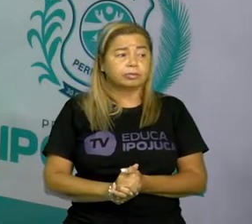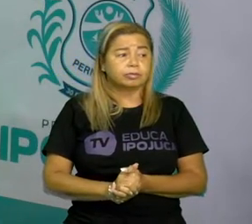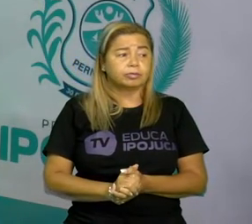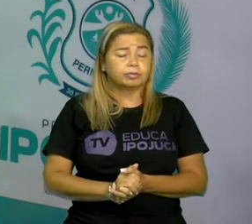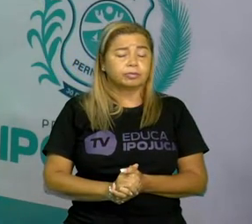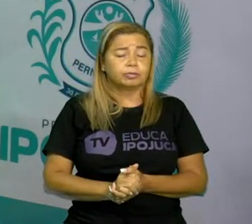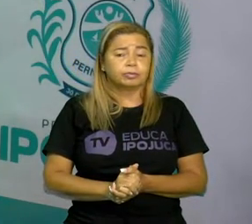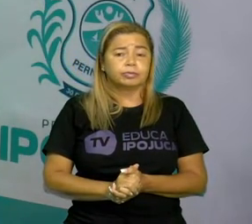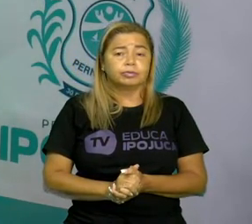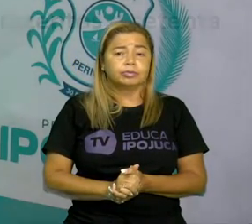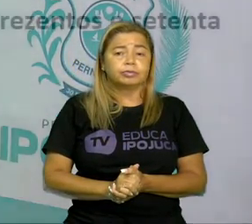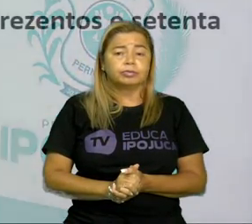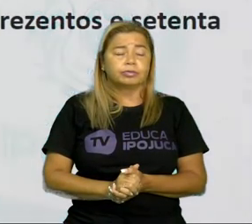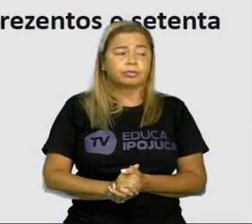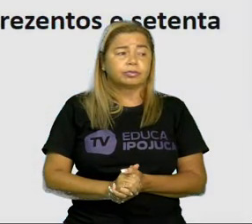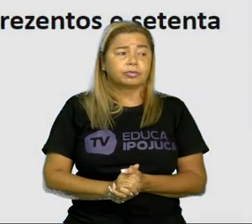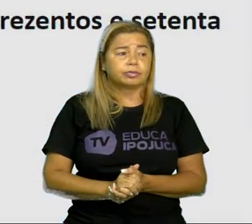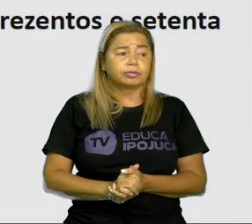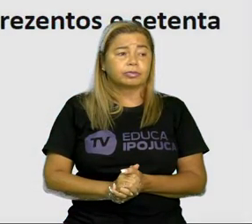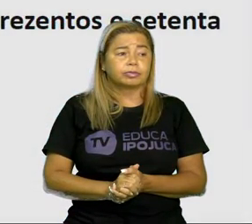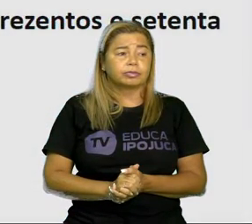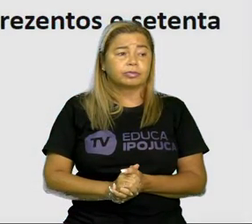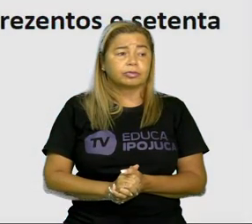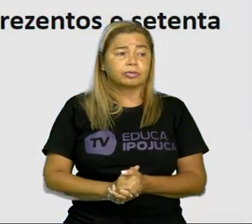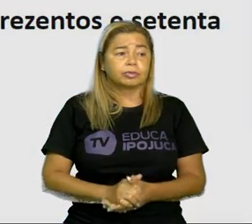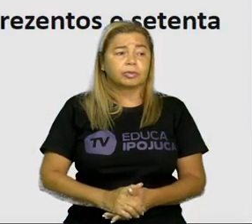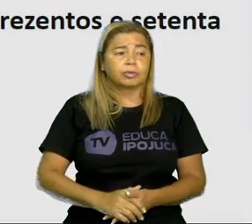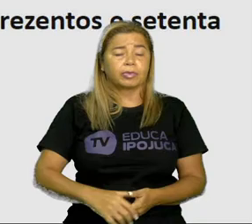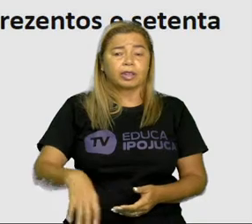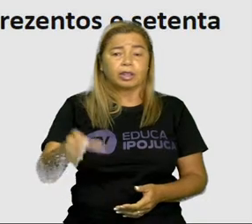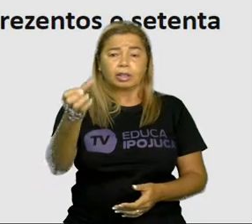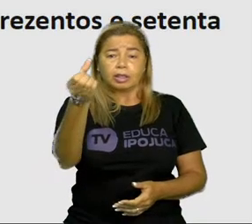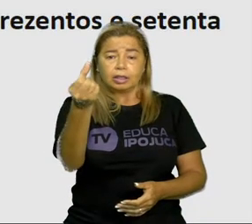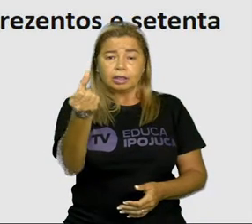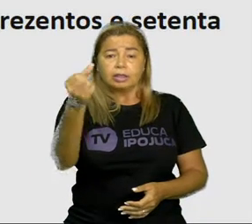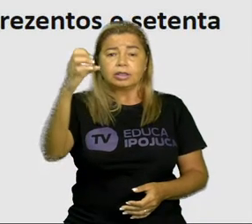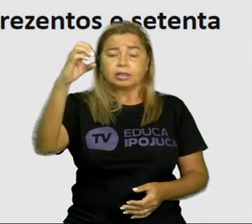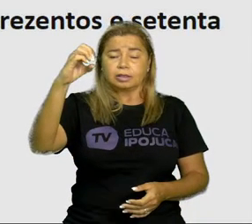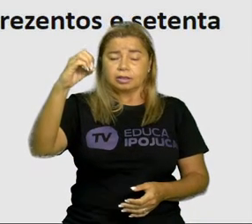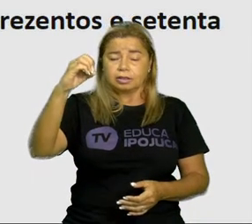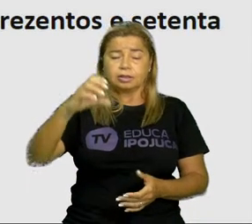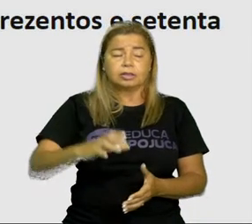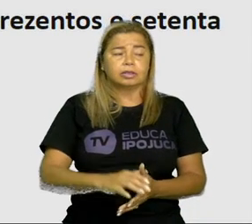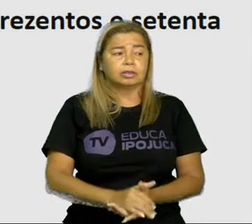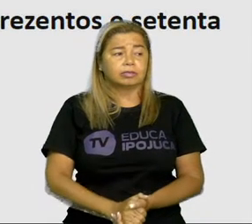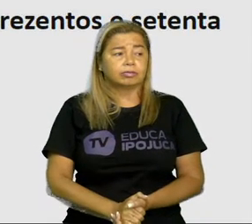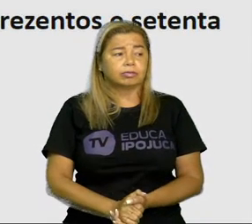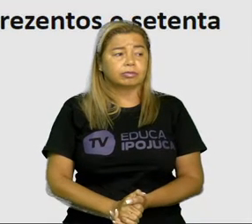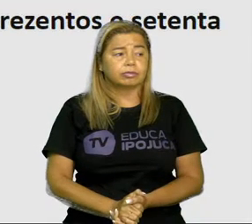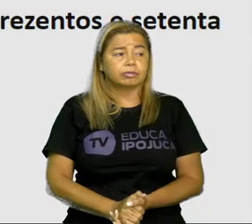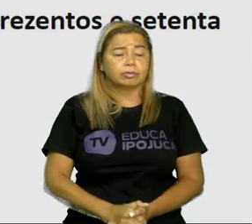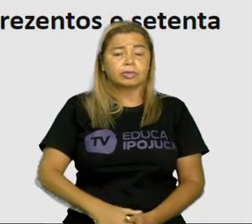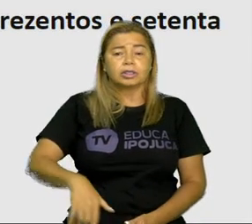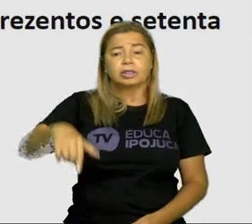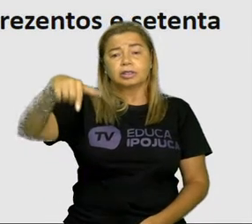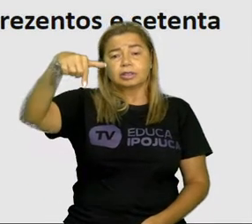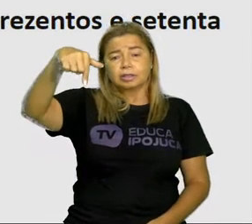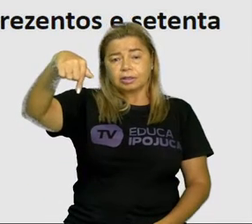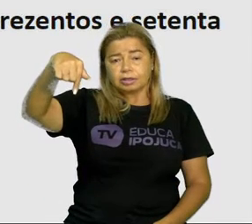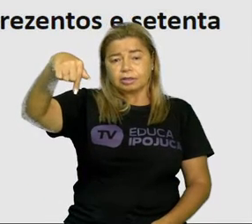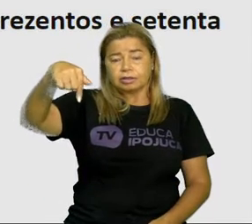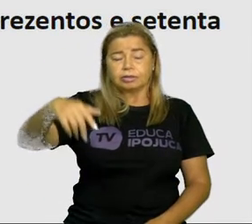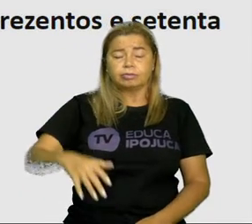Sete barras. Desculpa, 6 barra 60 e 7 cubinhos,